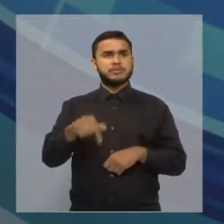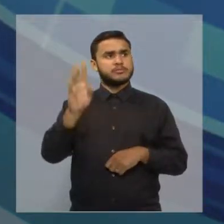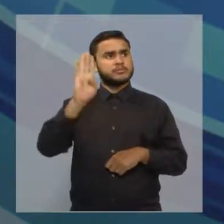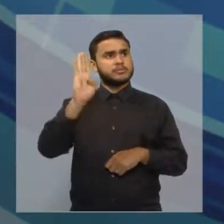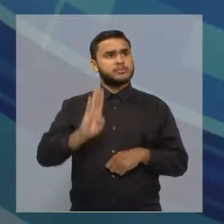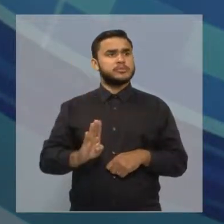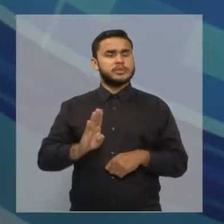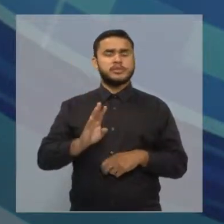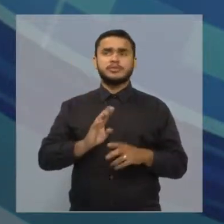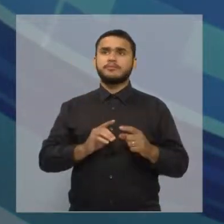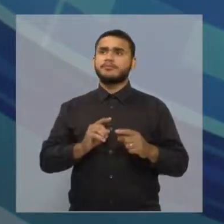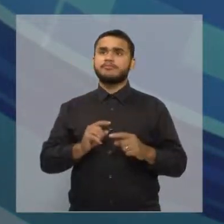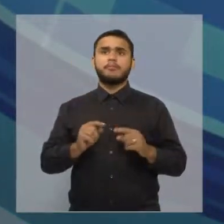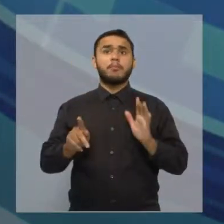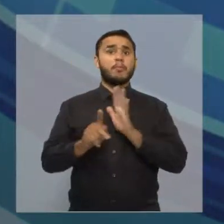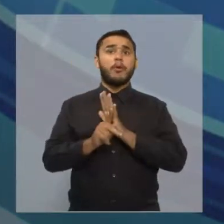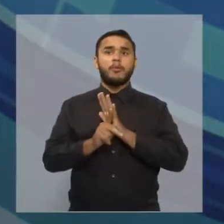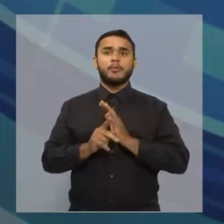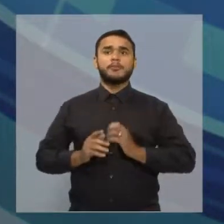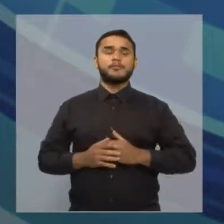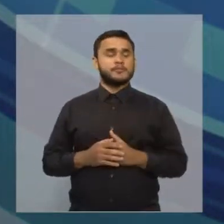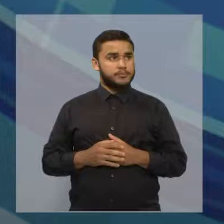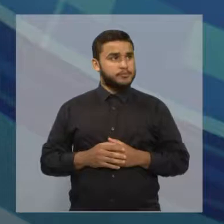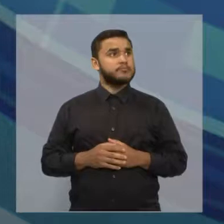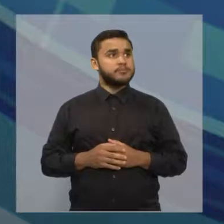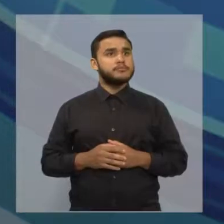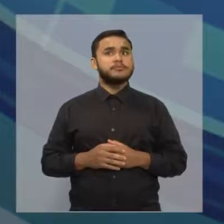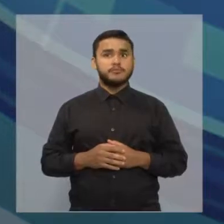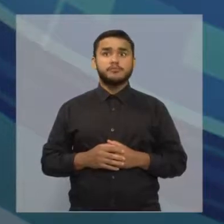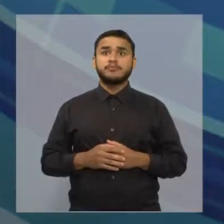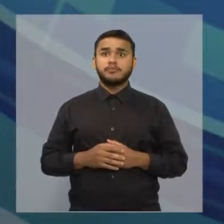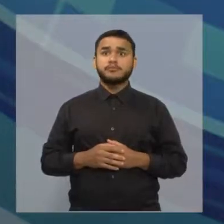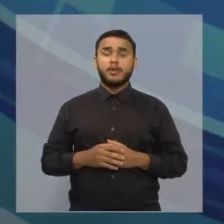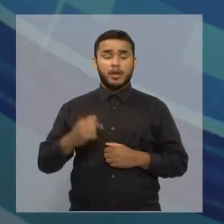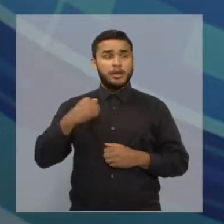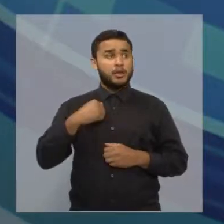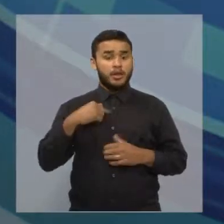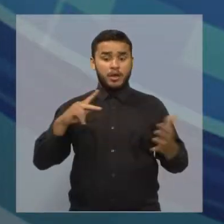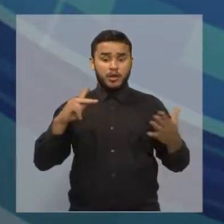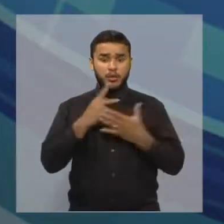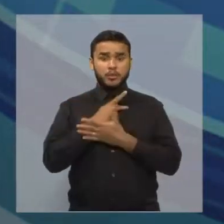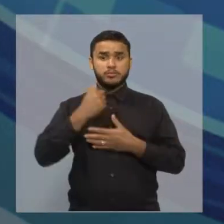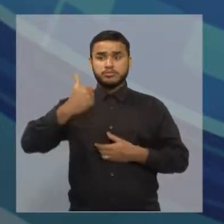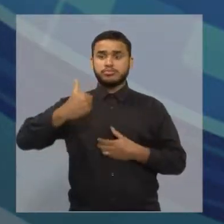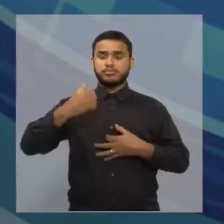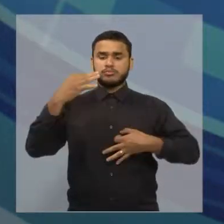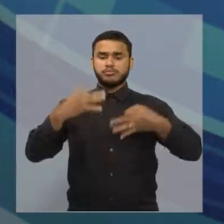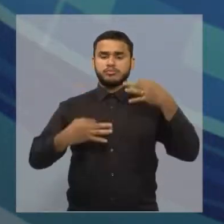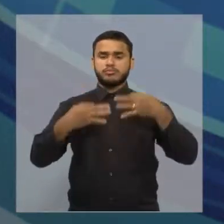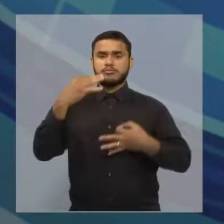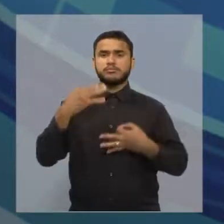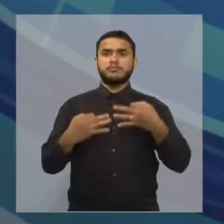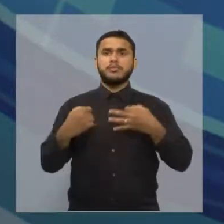Não é punitivismo, é consequencialismo. É o fato de que